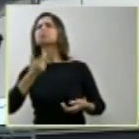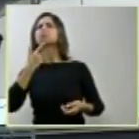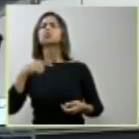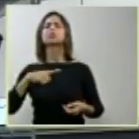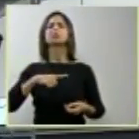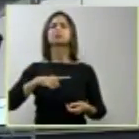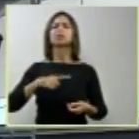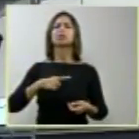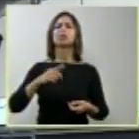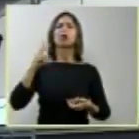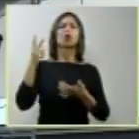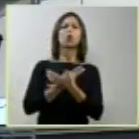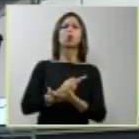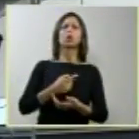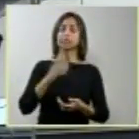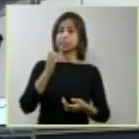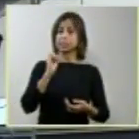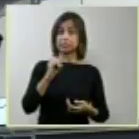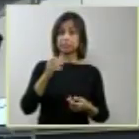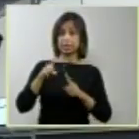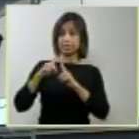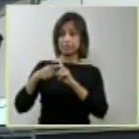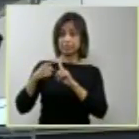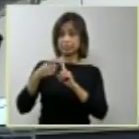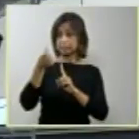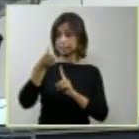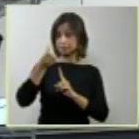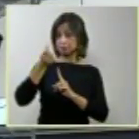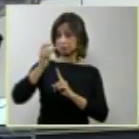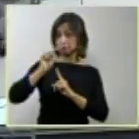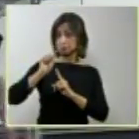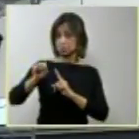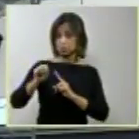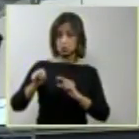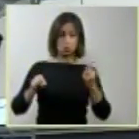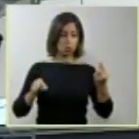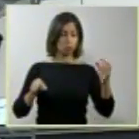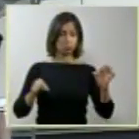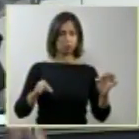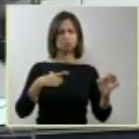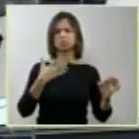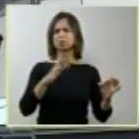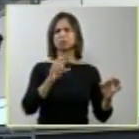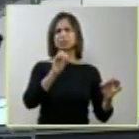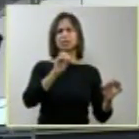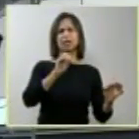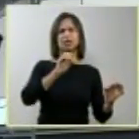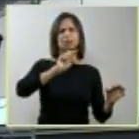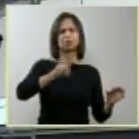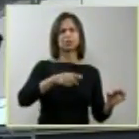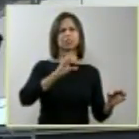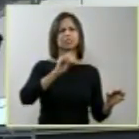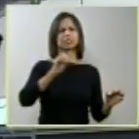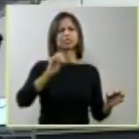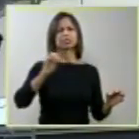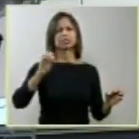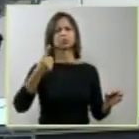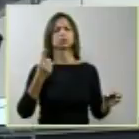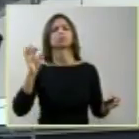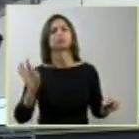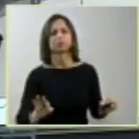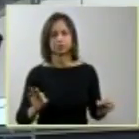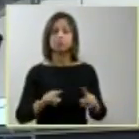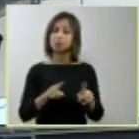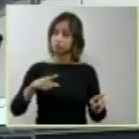mostrado aqui nesse tribunal dá 1 sobre 6 mil ocorrências. Se botarmos num percentual, vai dar 0,00... Mas existe.